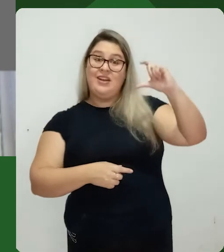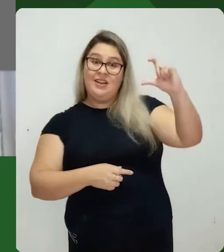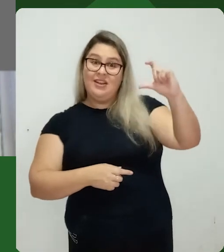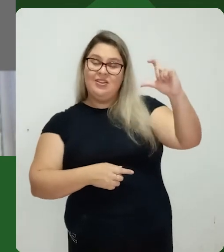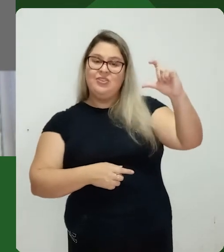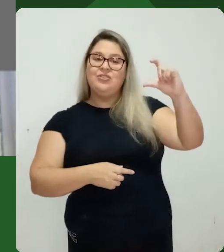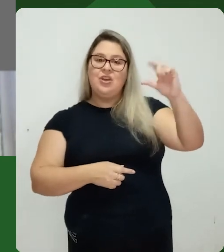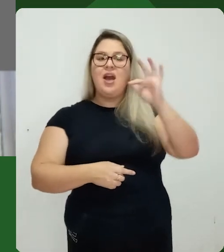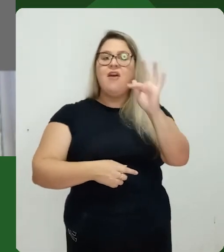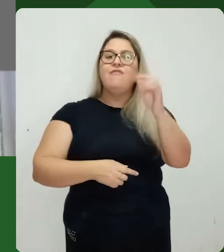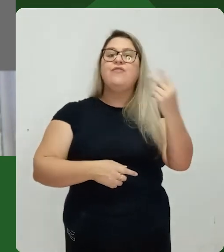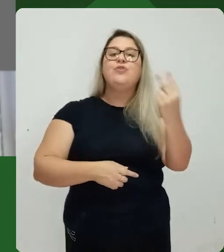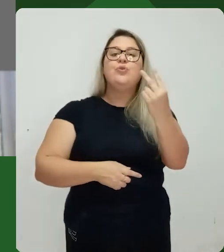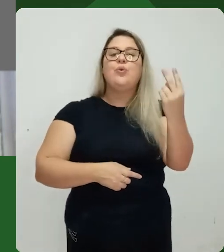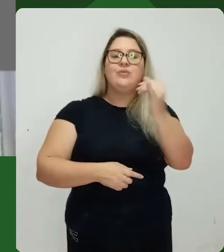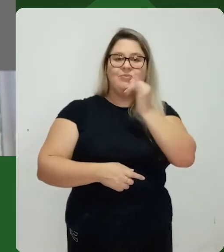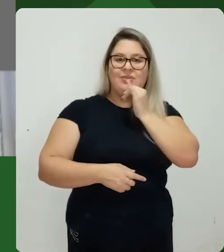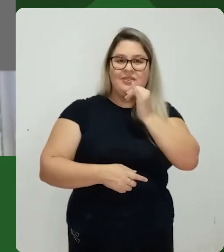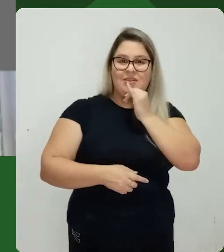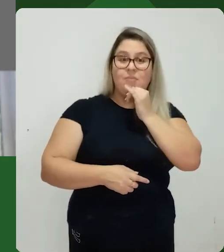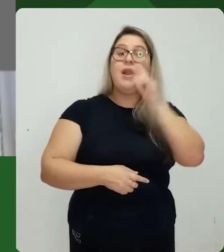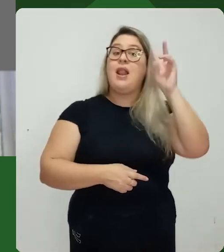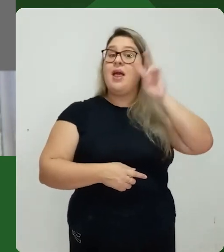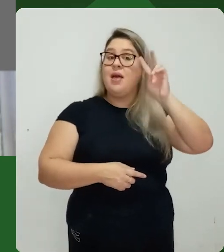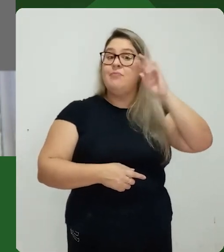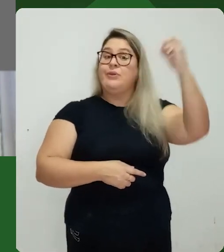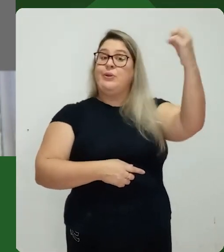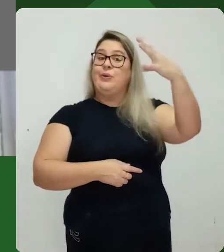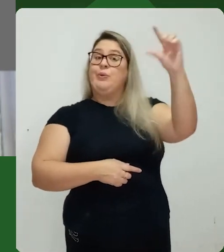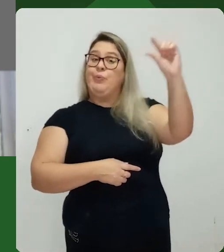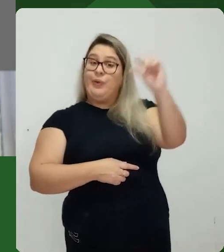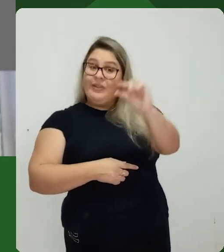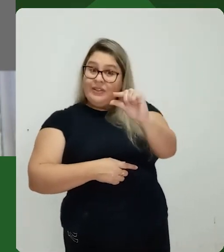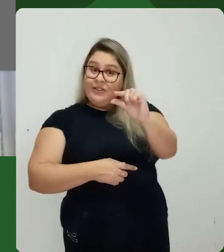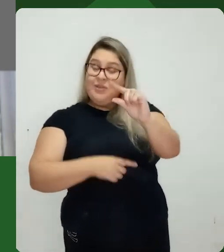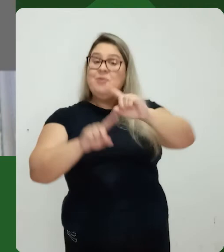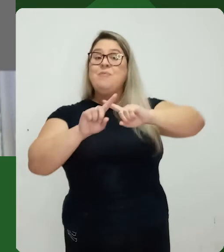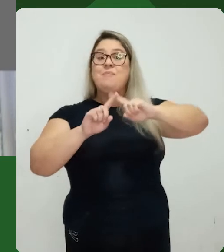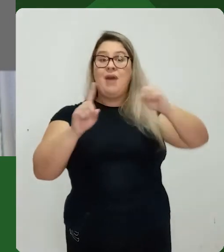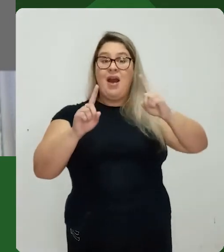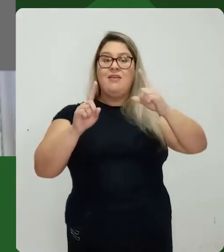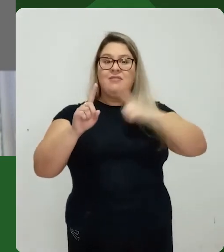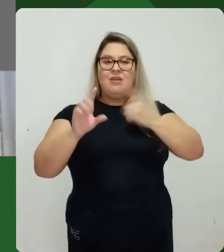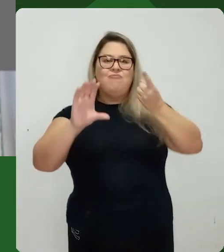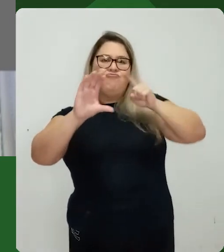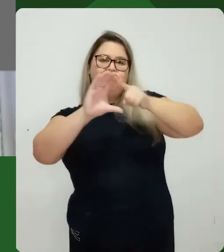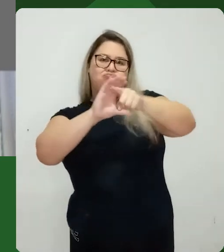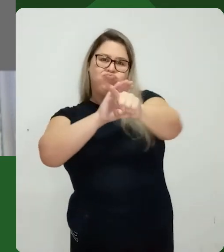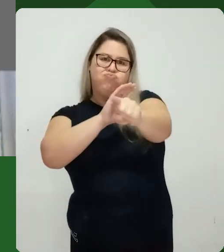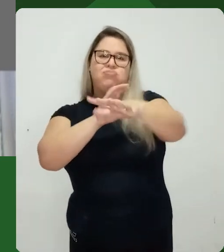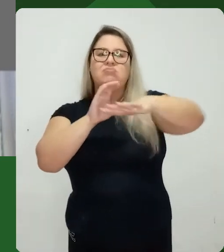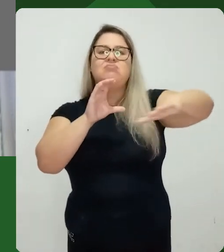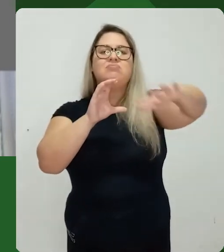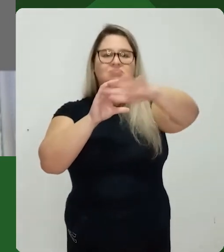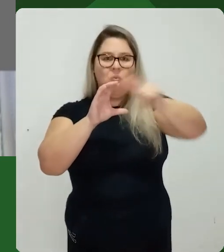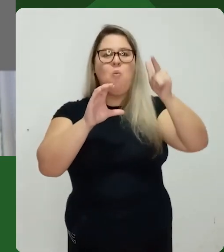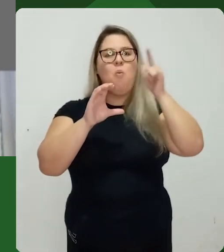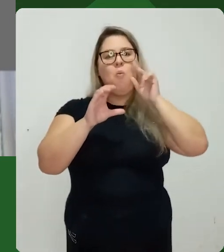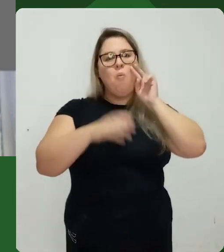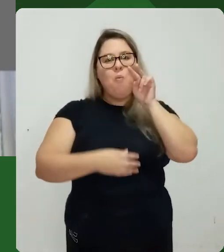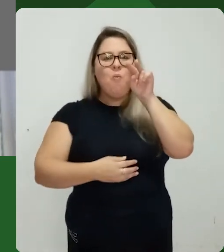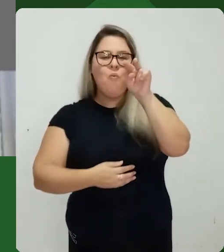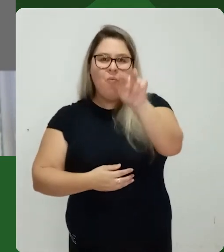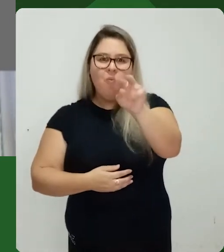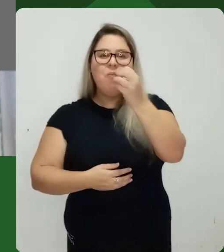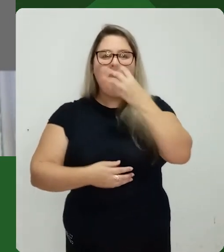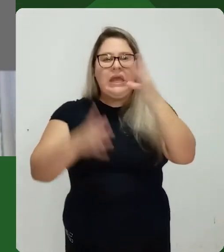inversa acontece quando eu tenho esse valor F grande, né? Então, F22, por exemplo. Lembra que está entrando pouquinha luz, mas em